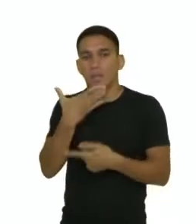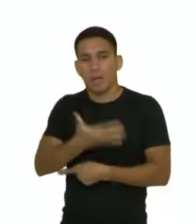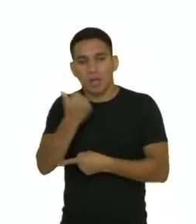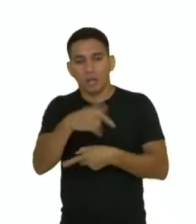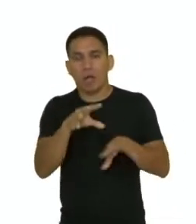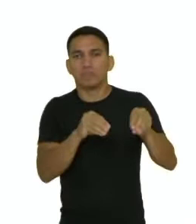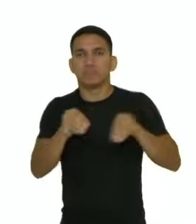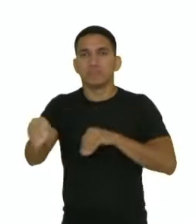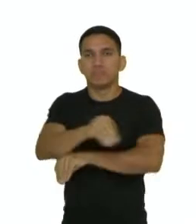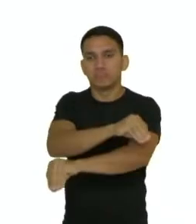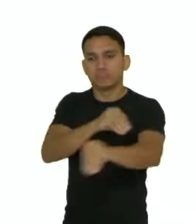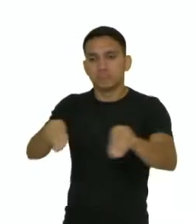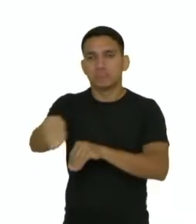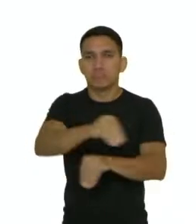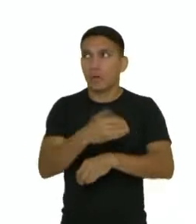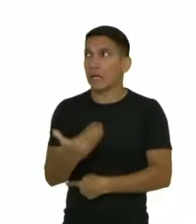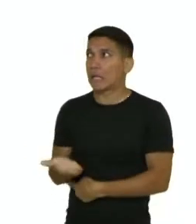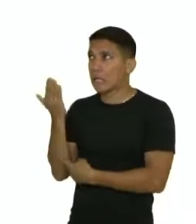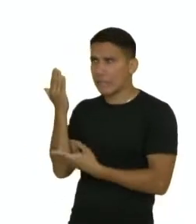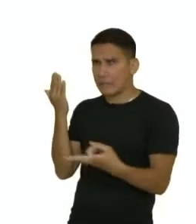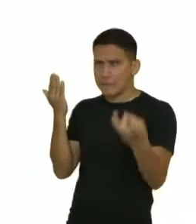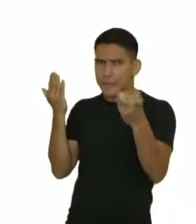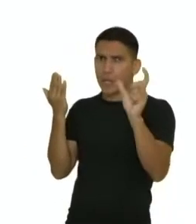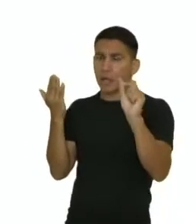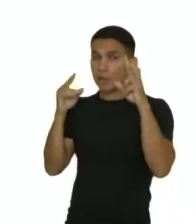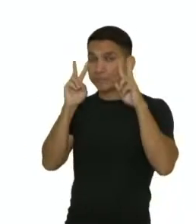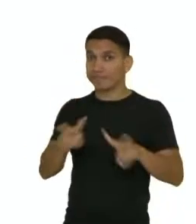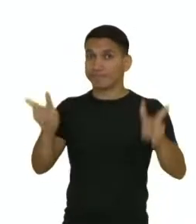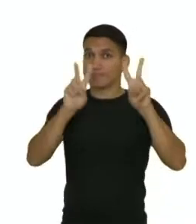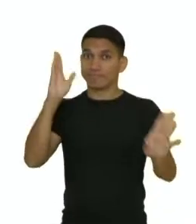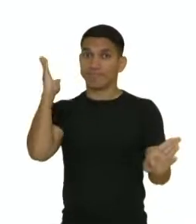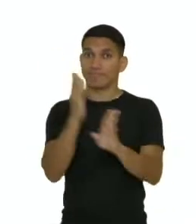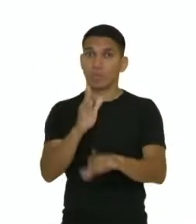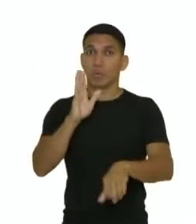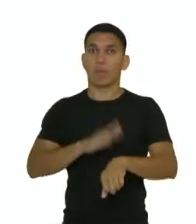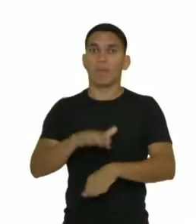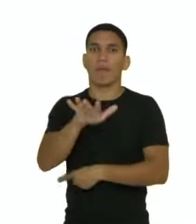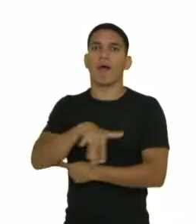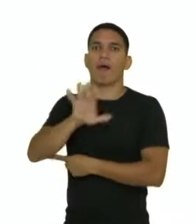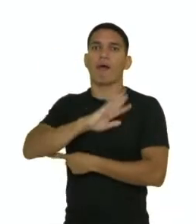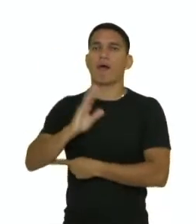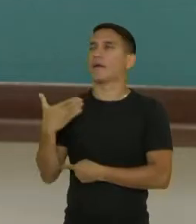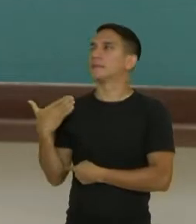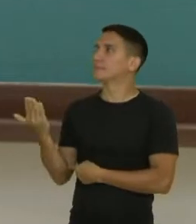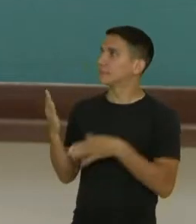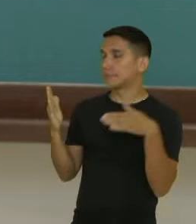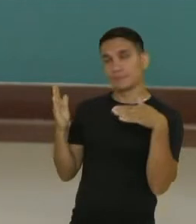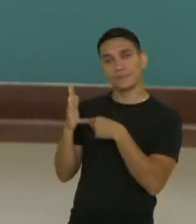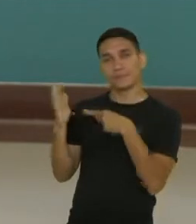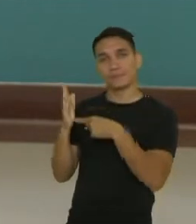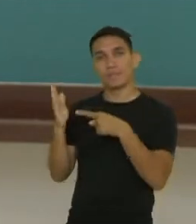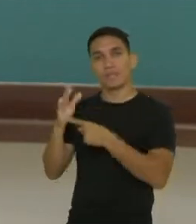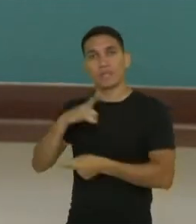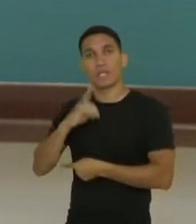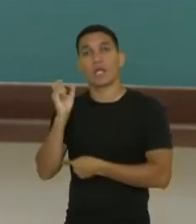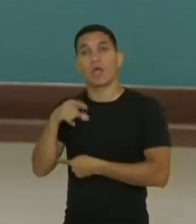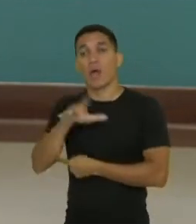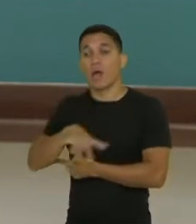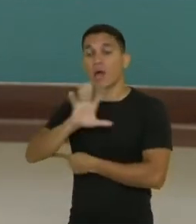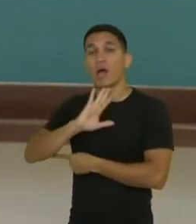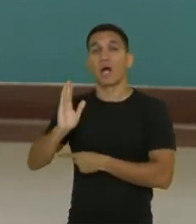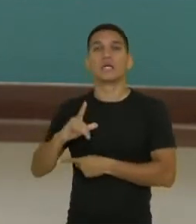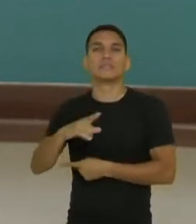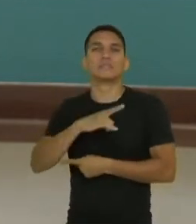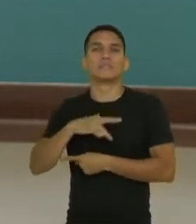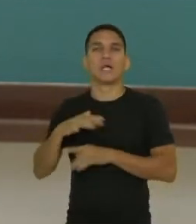A mobilidade aqui é visível quando identificamos a área aqui à esquerda. Nesta área identificamos